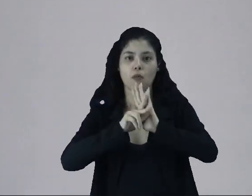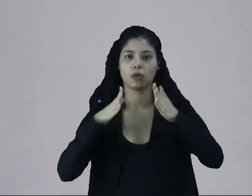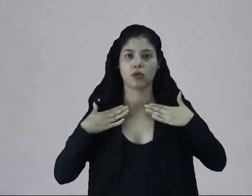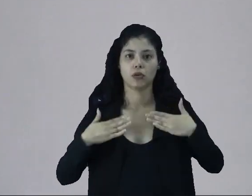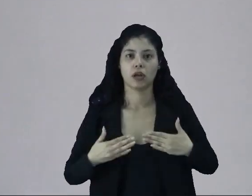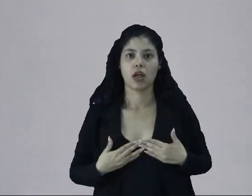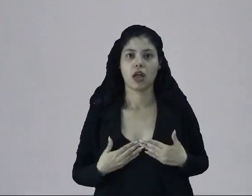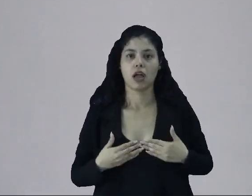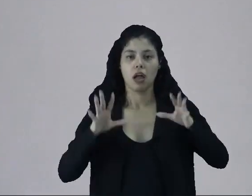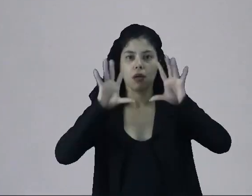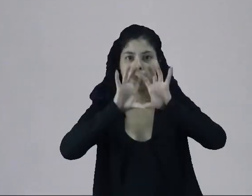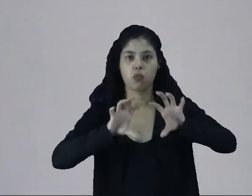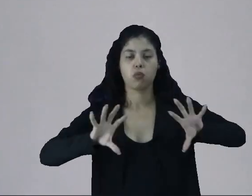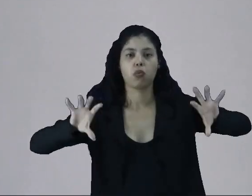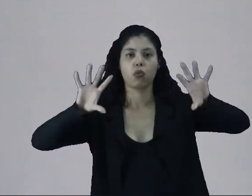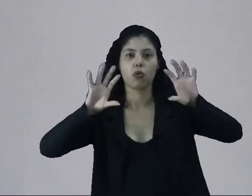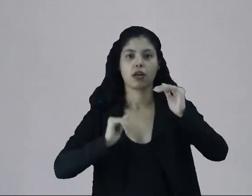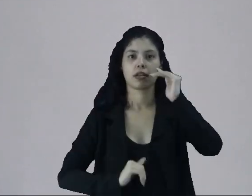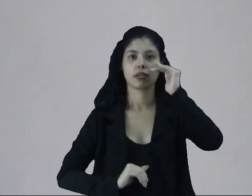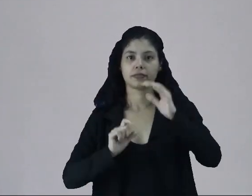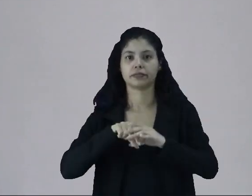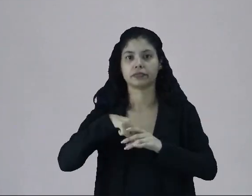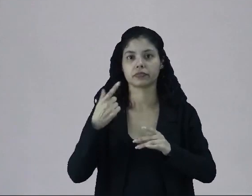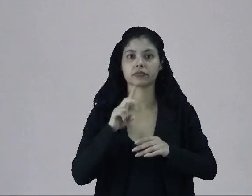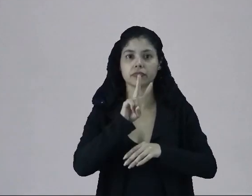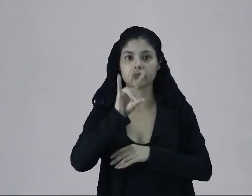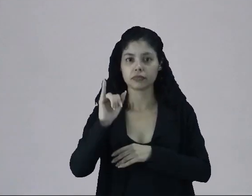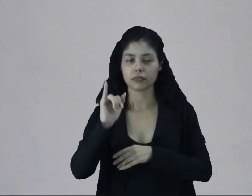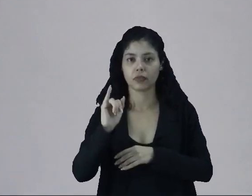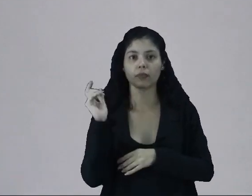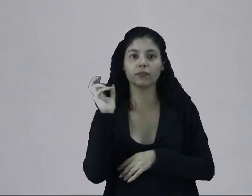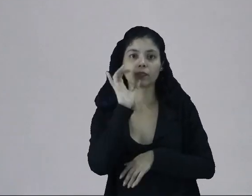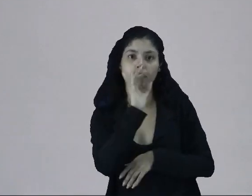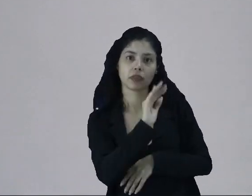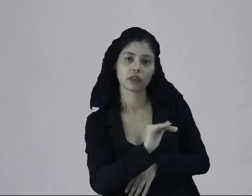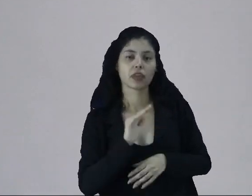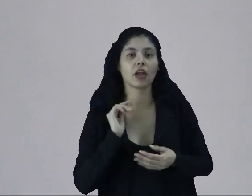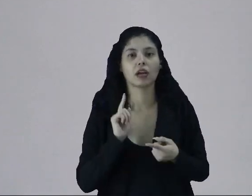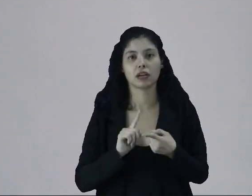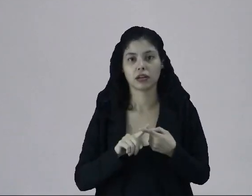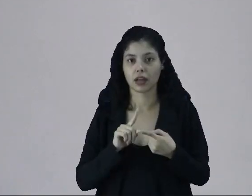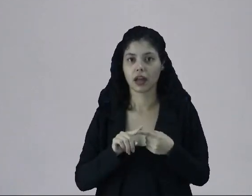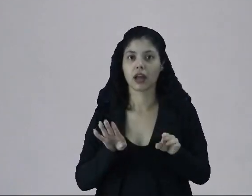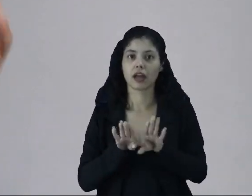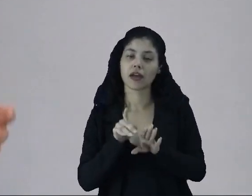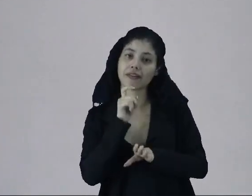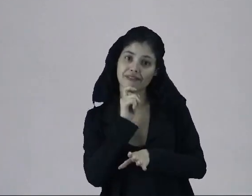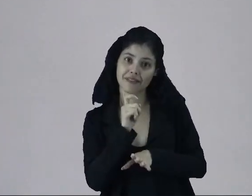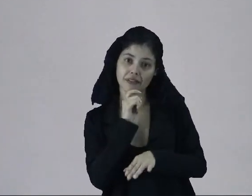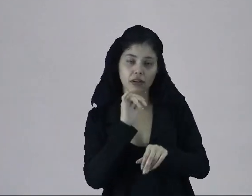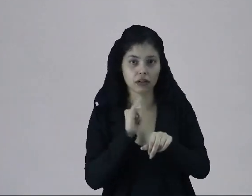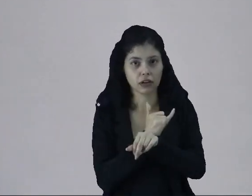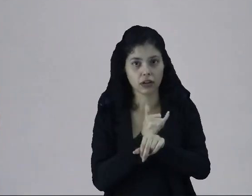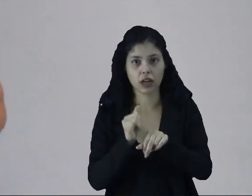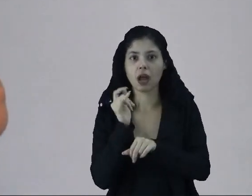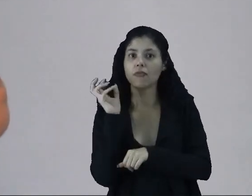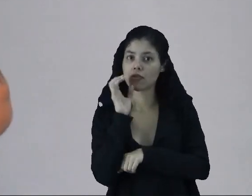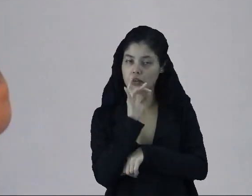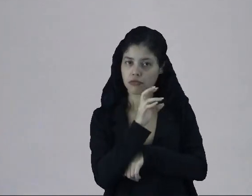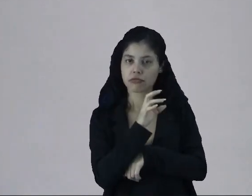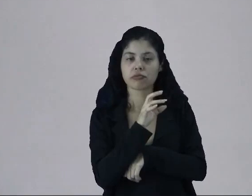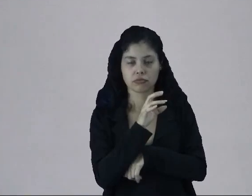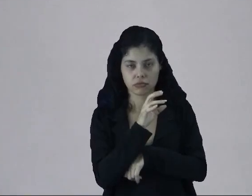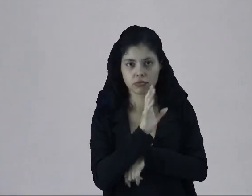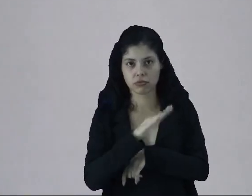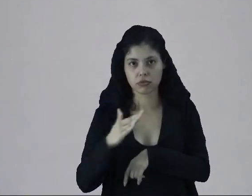para o ar leva calor. Então você vai perdendo esse calor e o seu corpo vai se resfriando. É uma estratégia quando está muito quente.